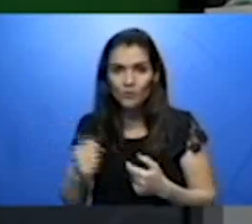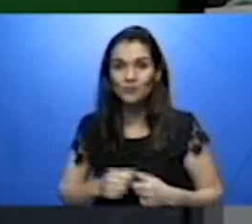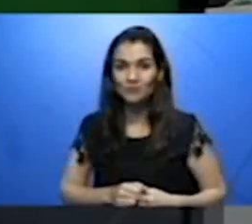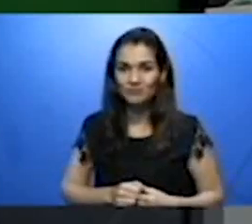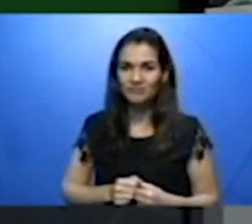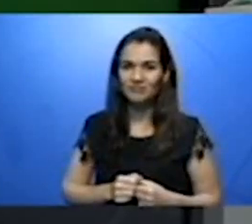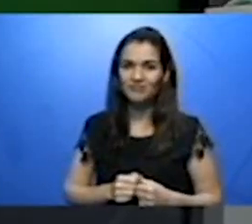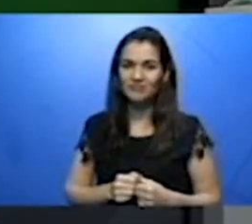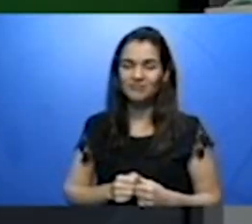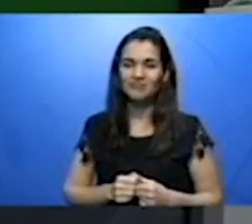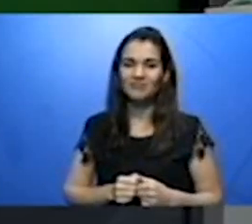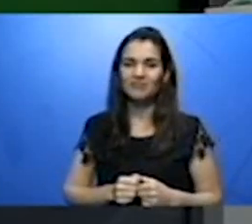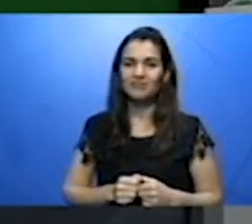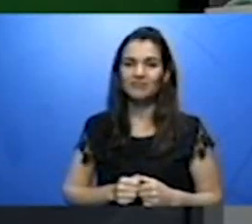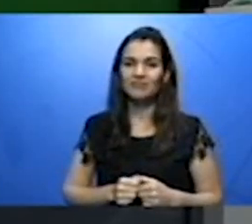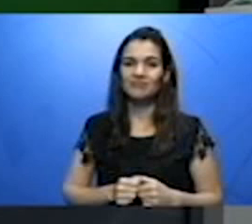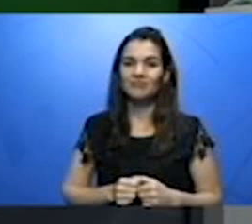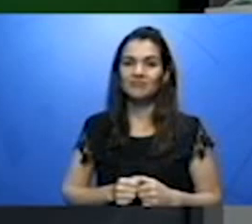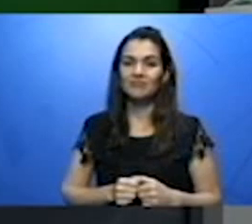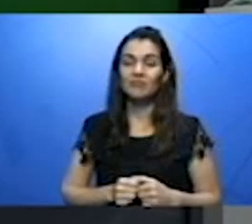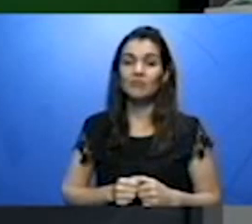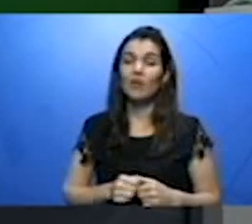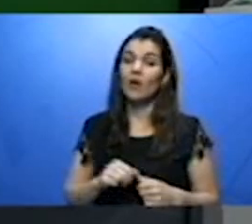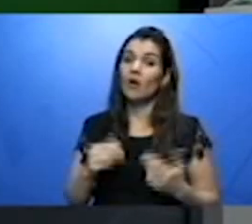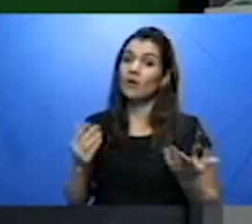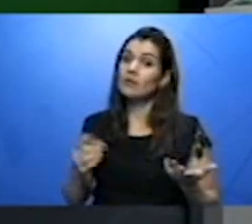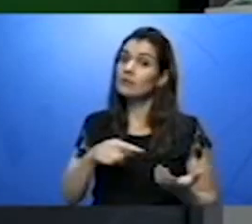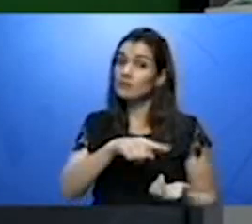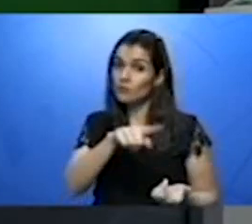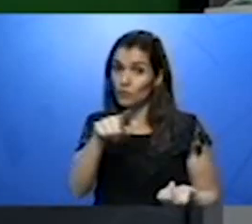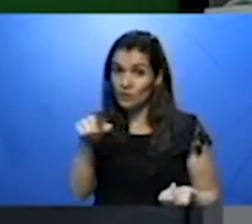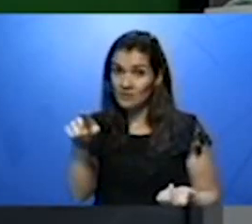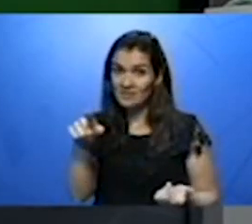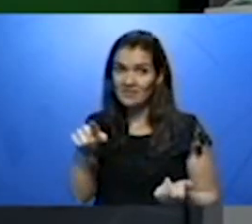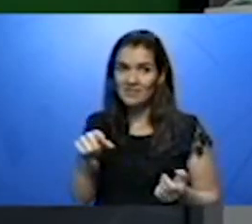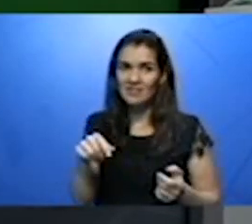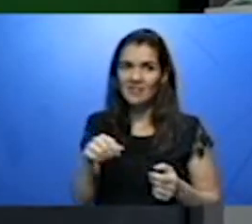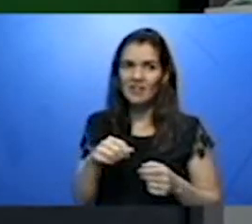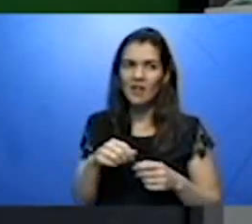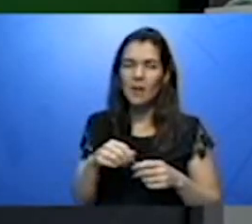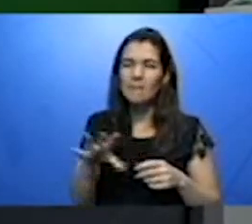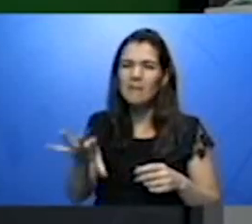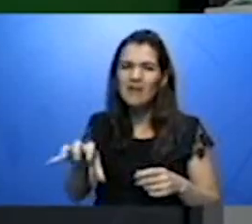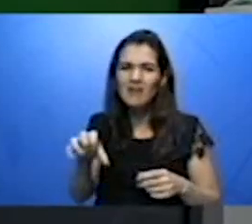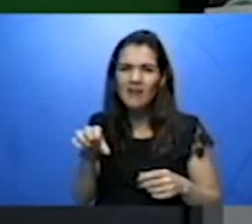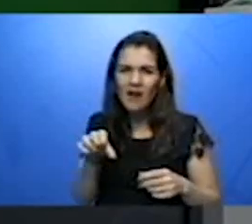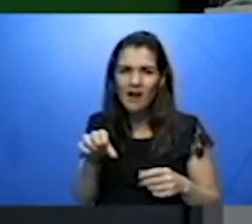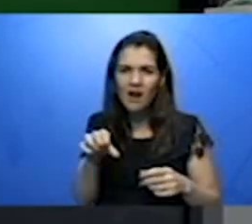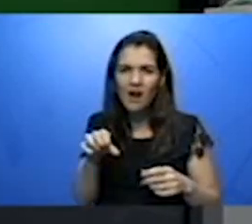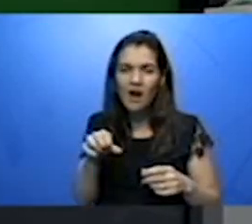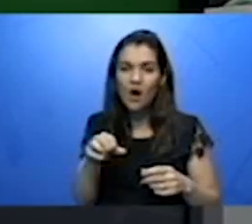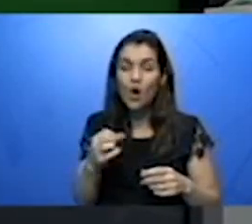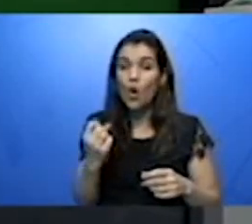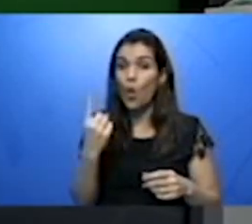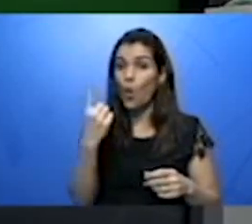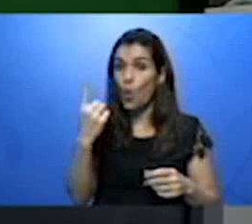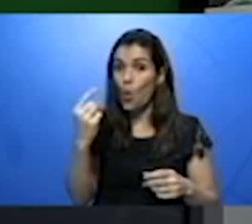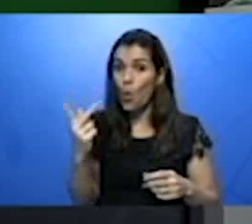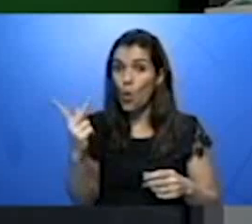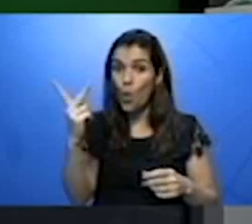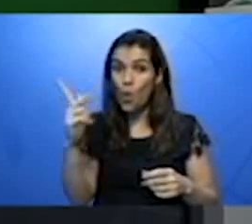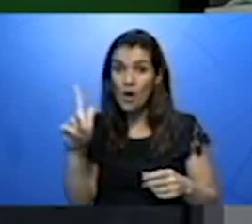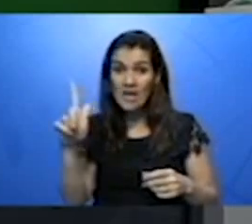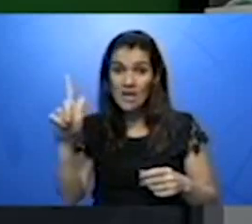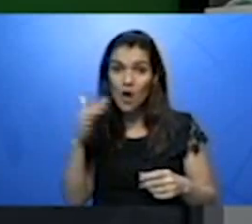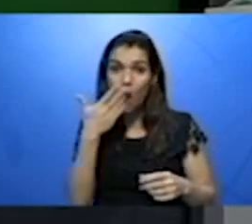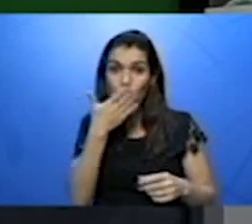Bom vamos lá ou seja se Deus estejamos 1kg ou 1000 gramas de